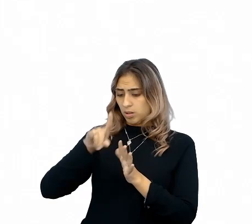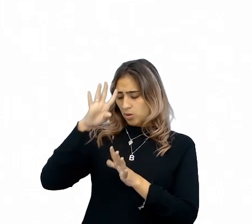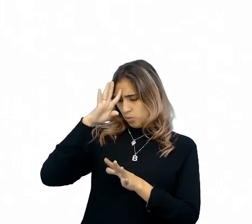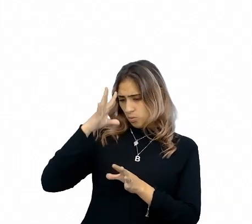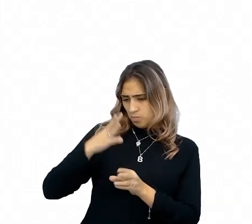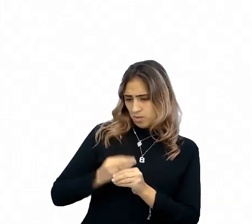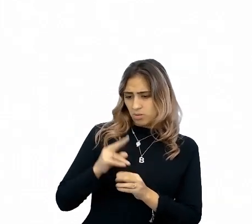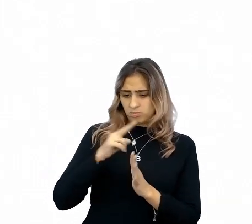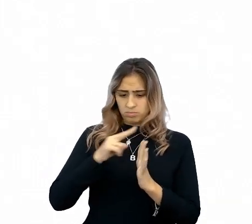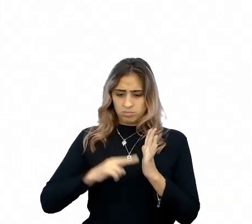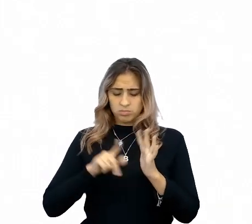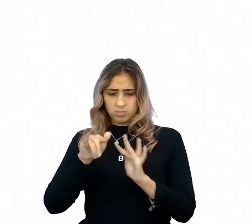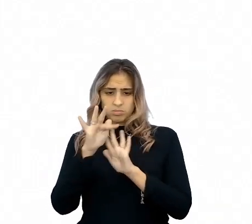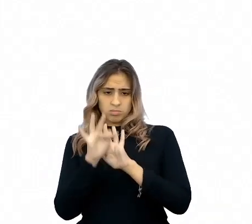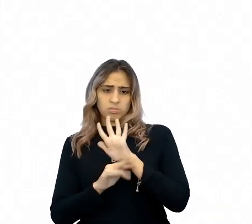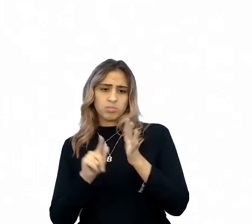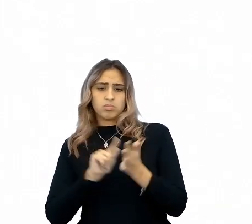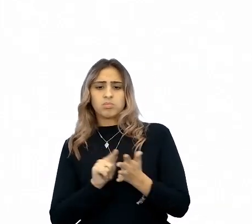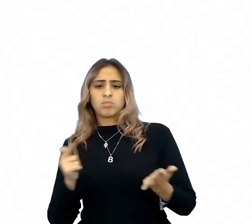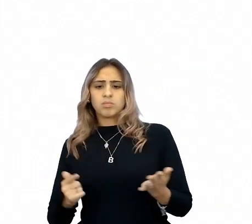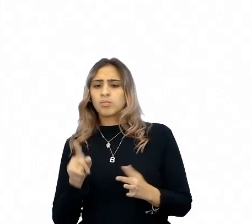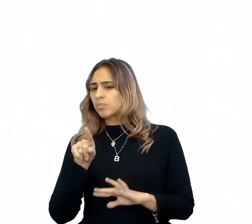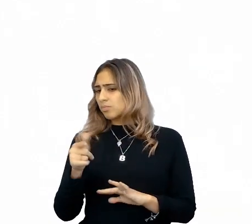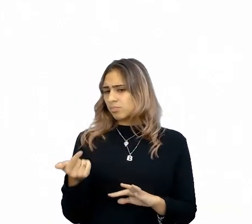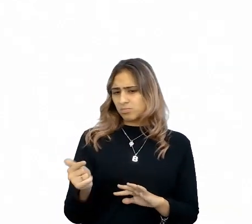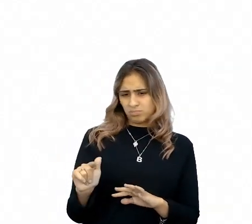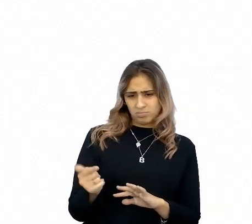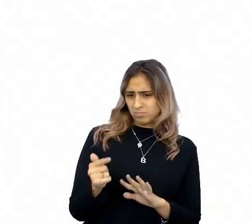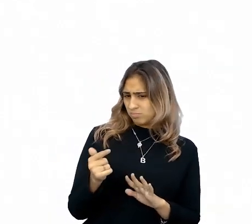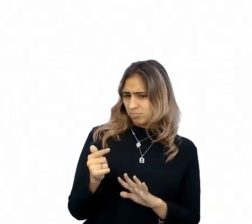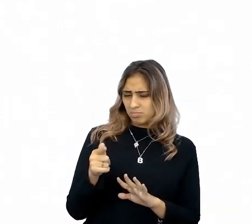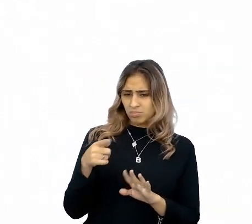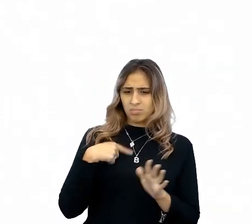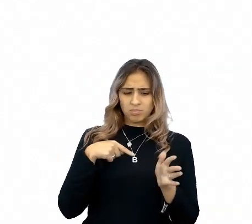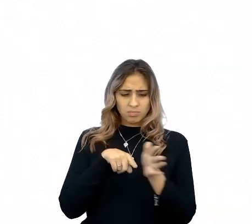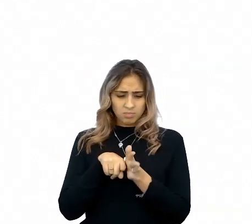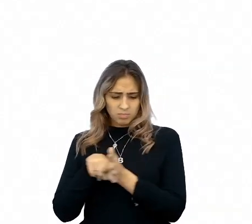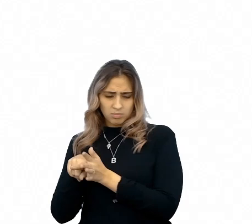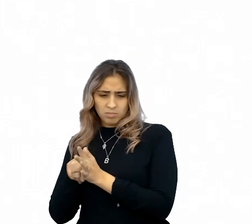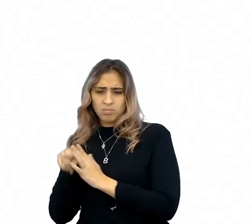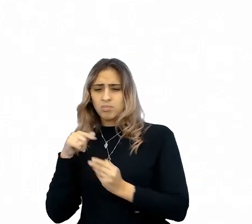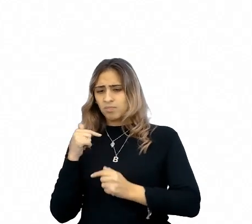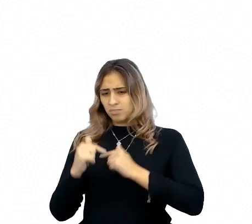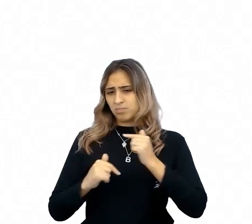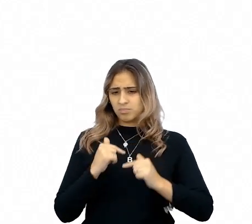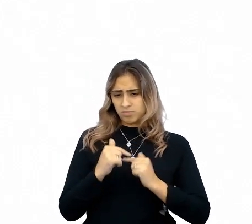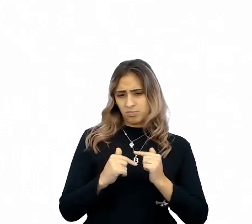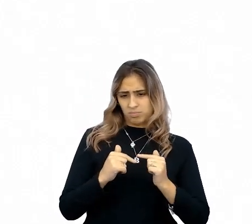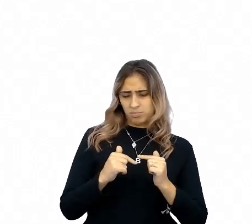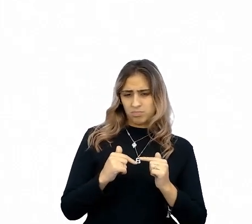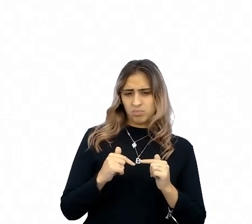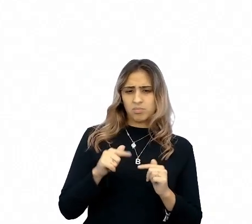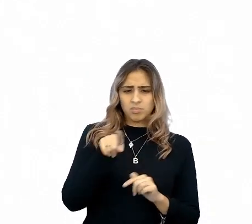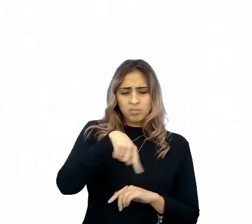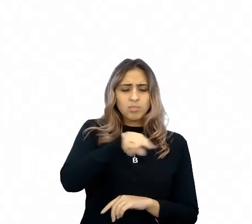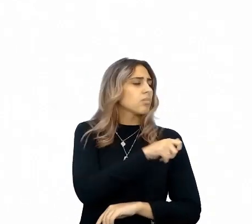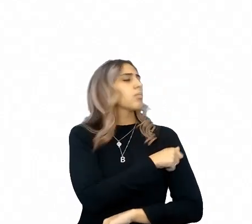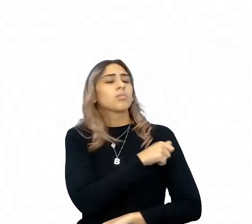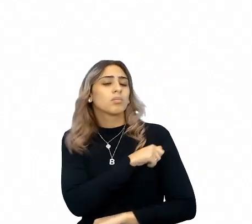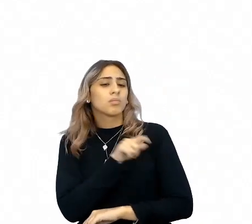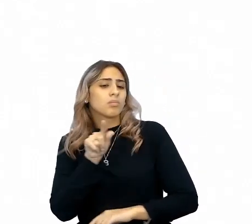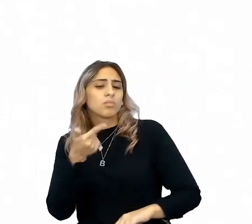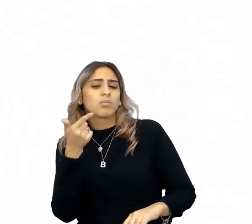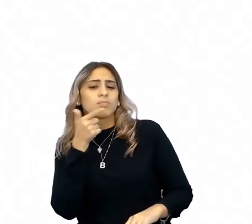compreensão leitora dos textos jornalísticos não tiver sido explorada e trabalhada, os estudantes